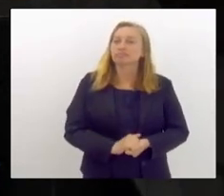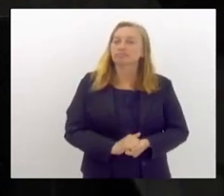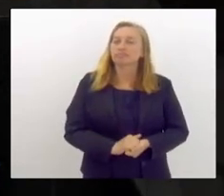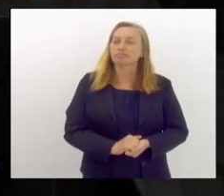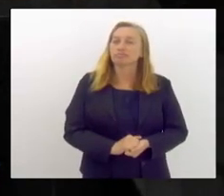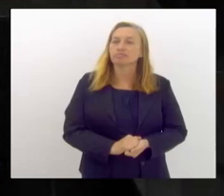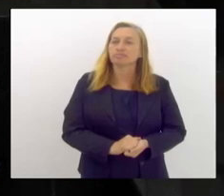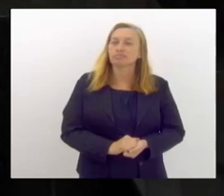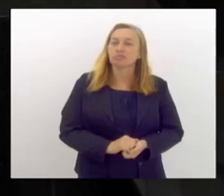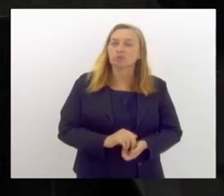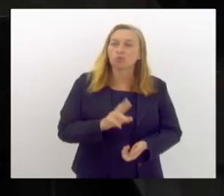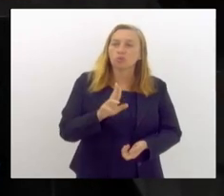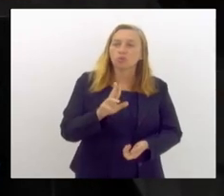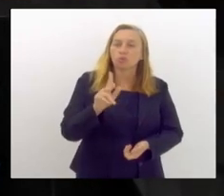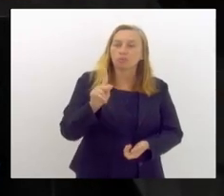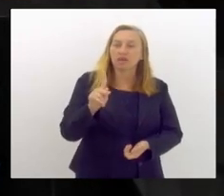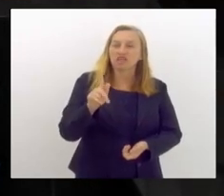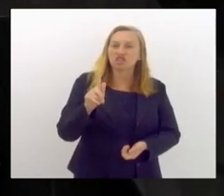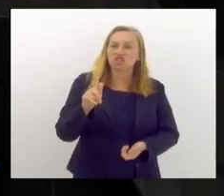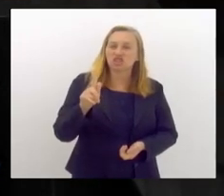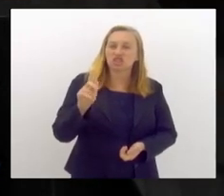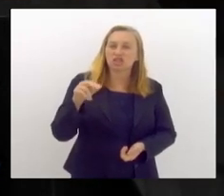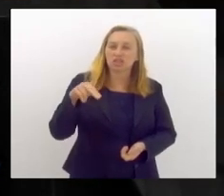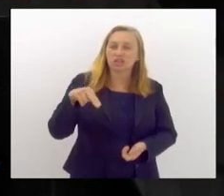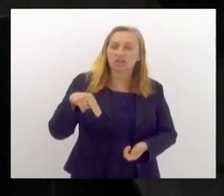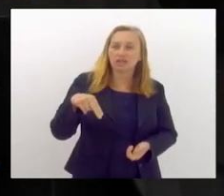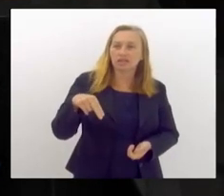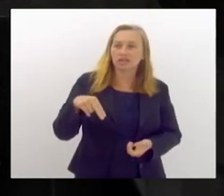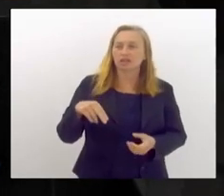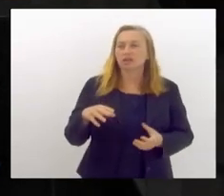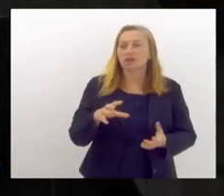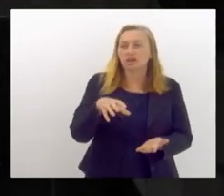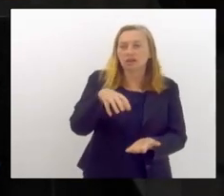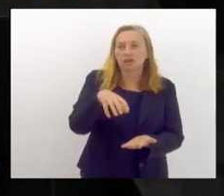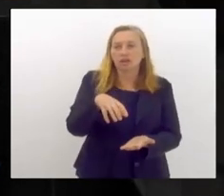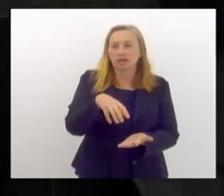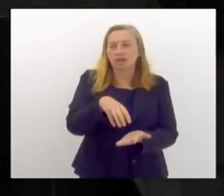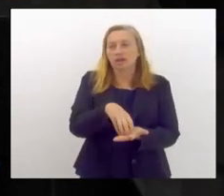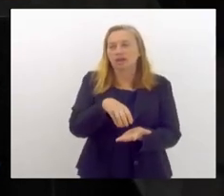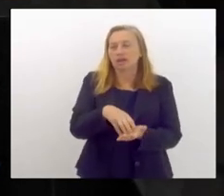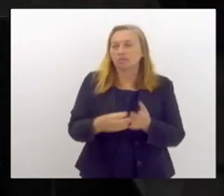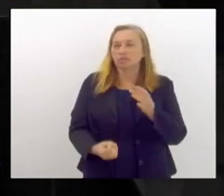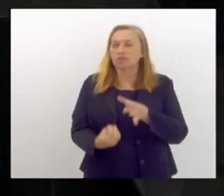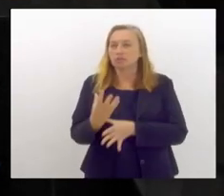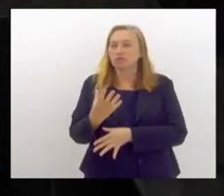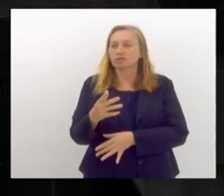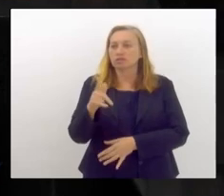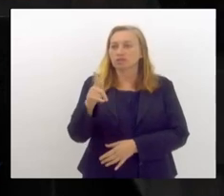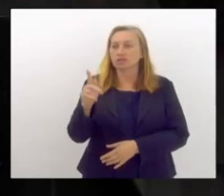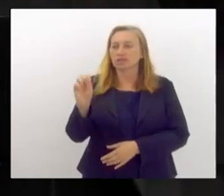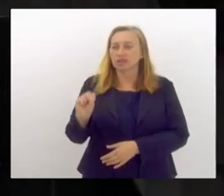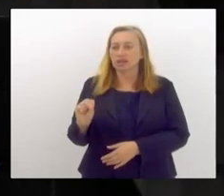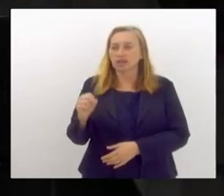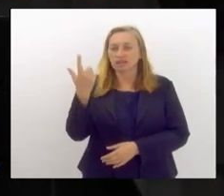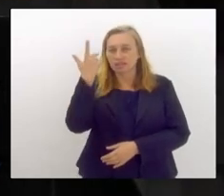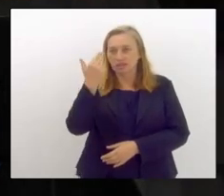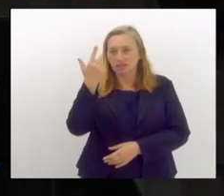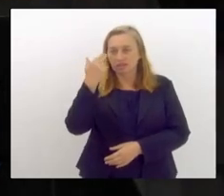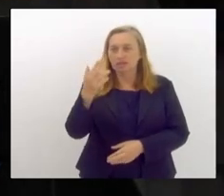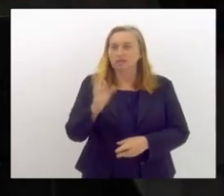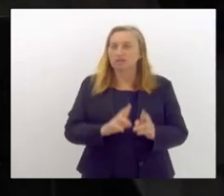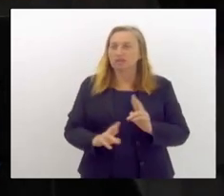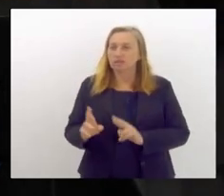uma UPGN, Unidade de Produção de Gás Natural. Associada a